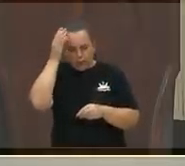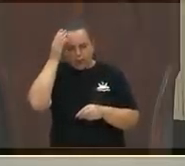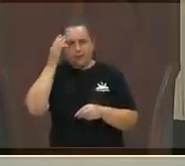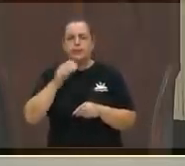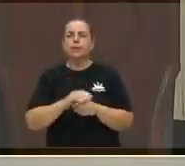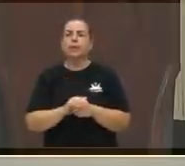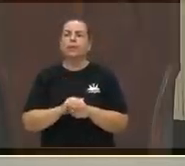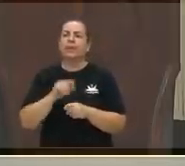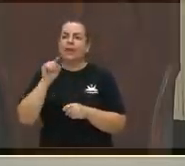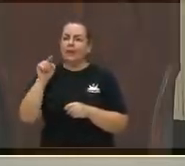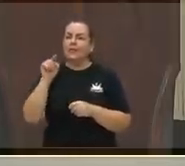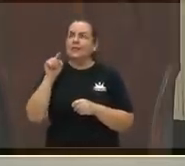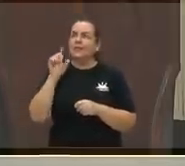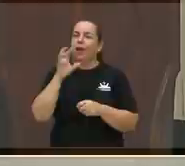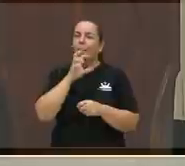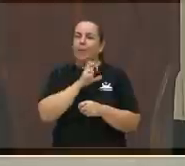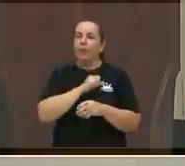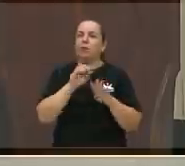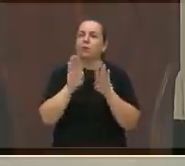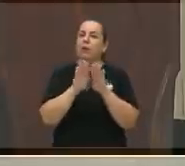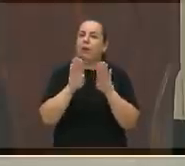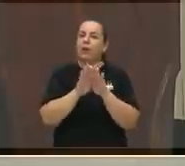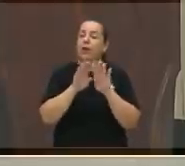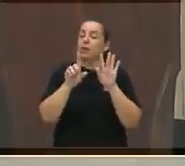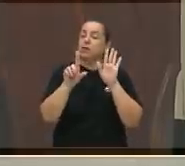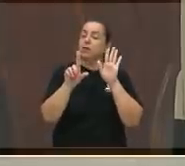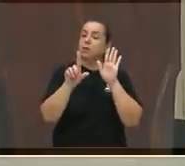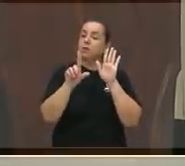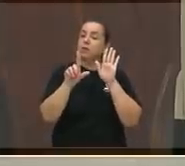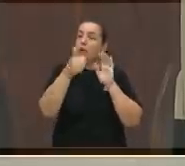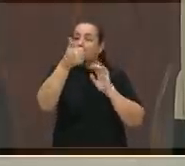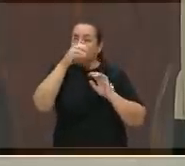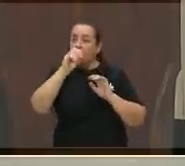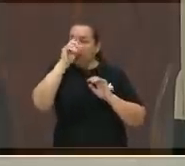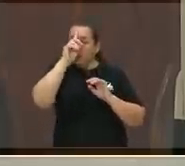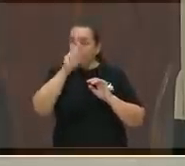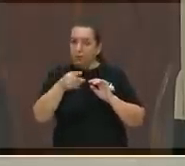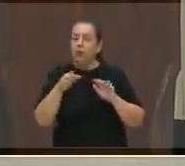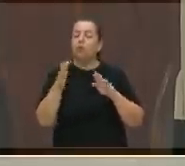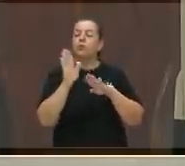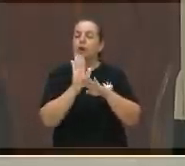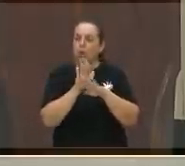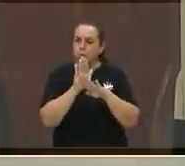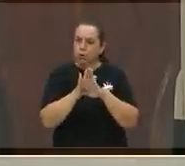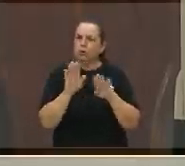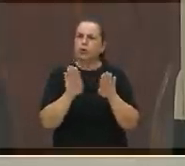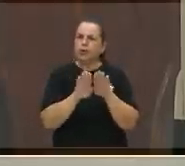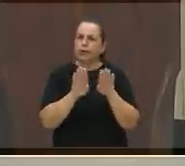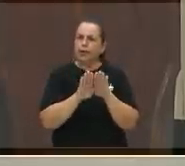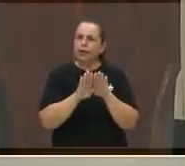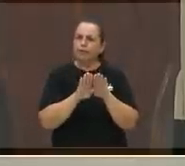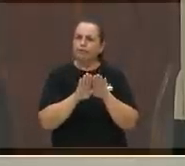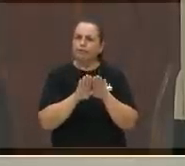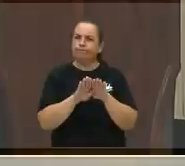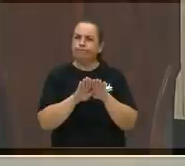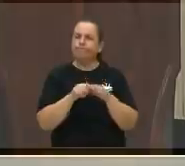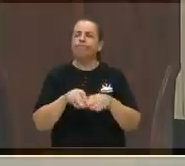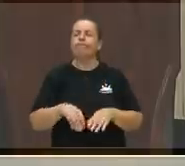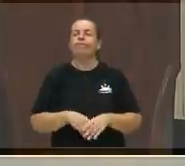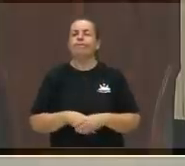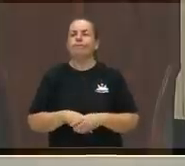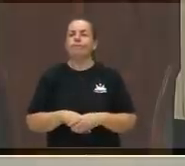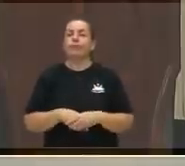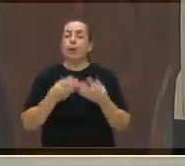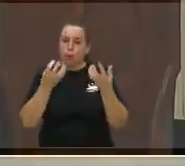deus os mandamentos ajudam e eu vos provoco a partir deles deles